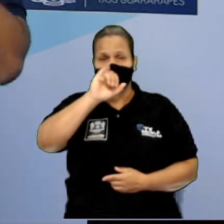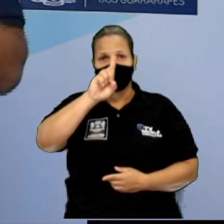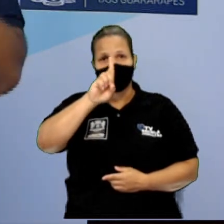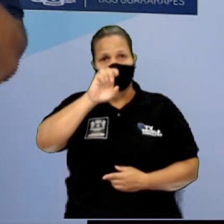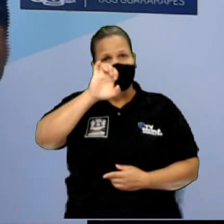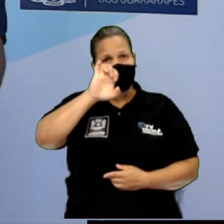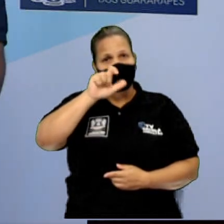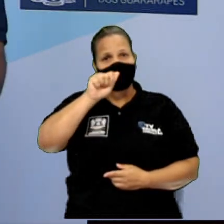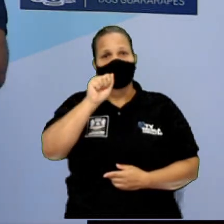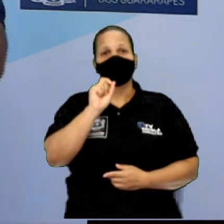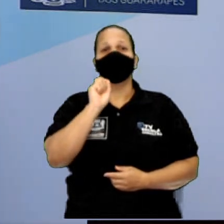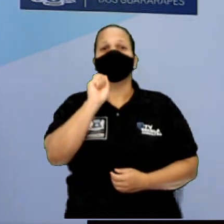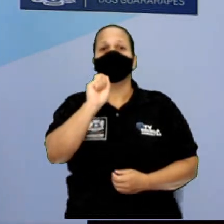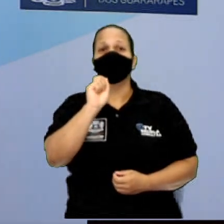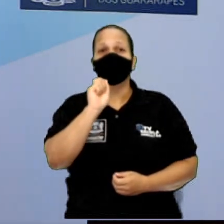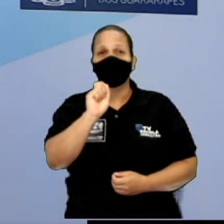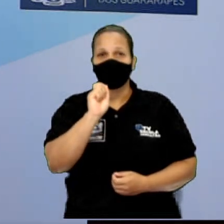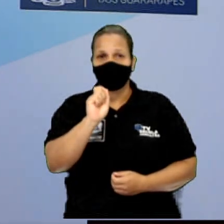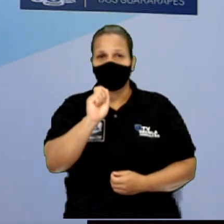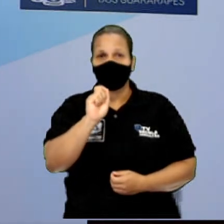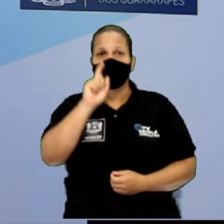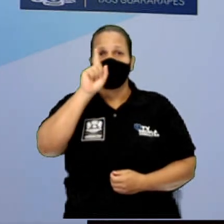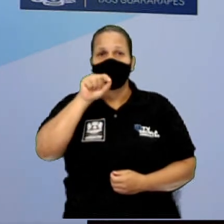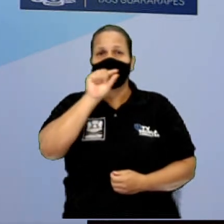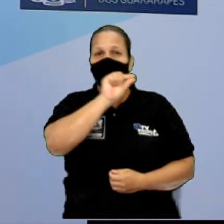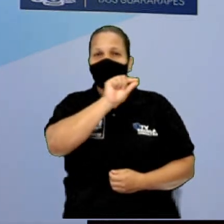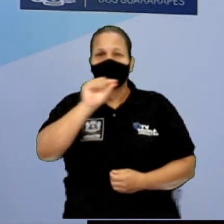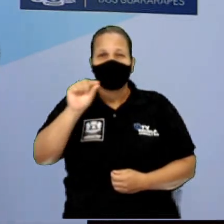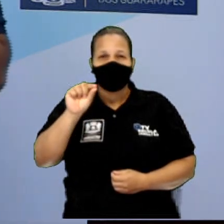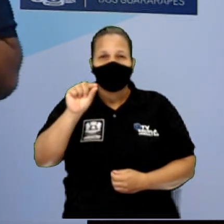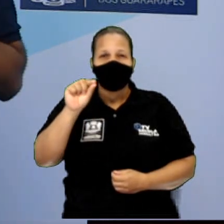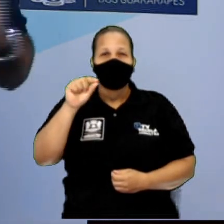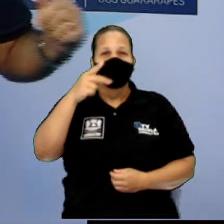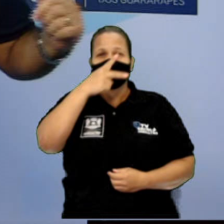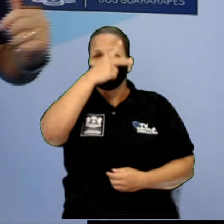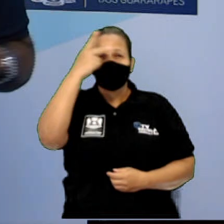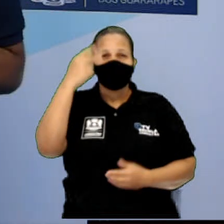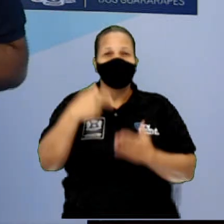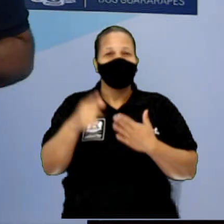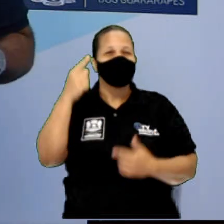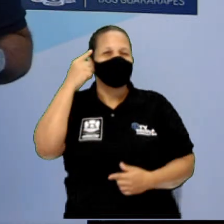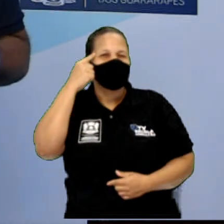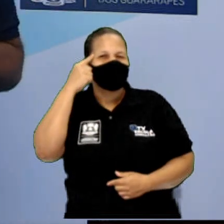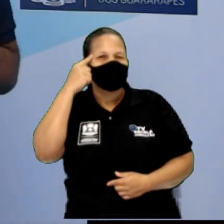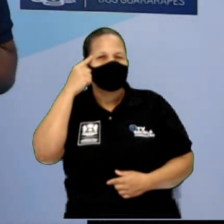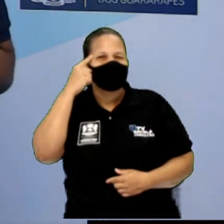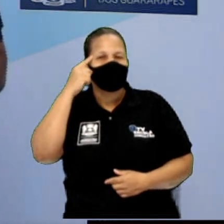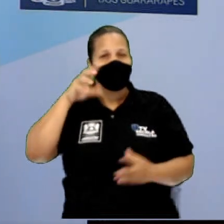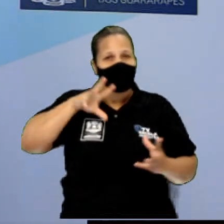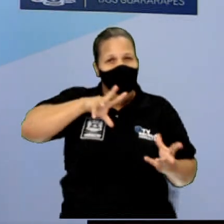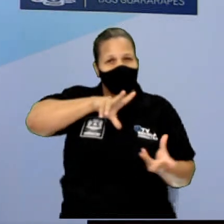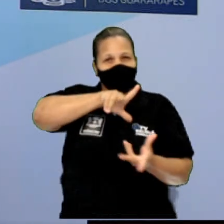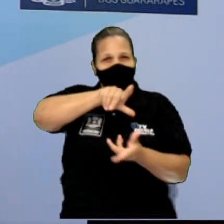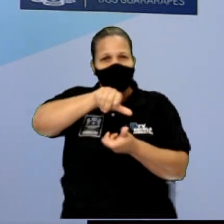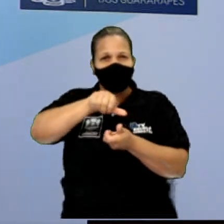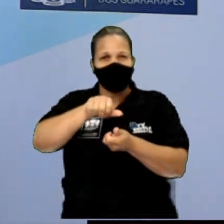os paralelos? São linhas imaginárias que cortam a Terra de